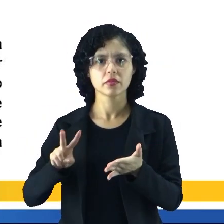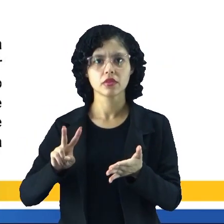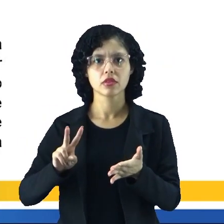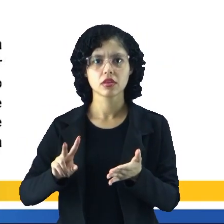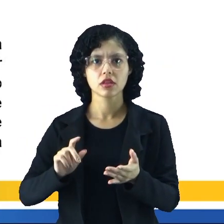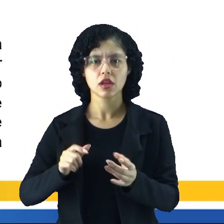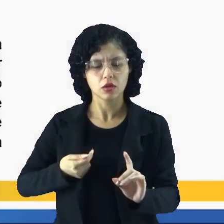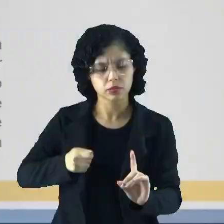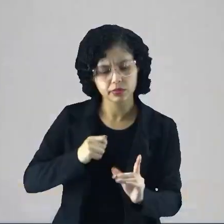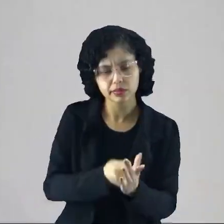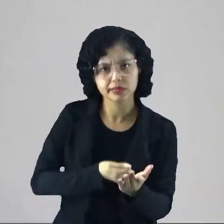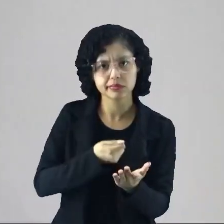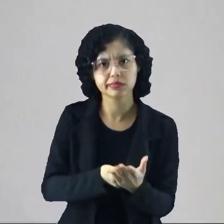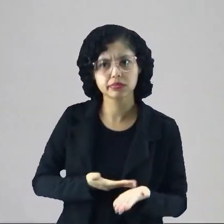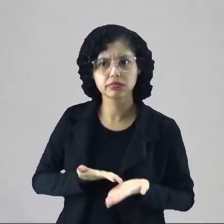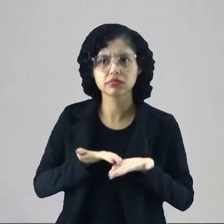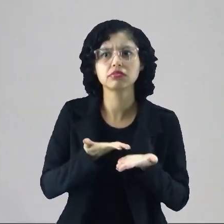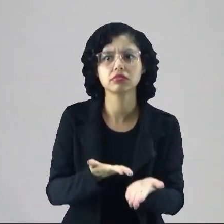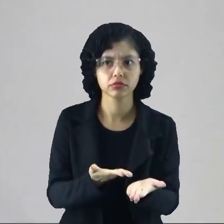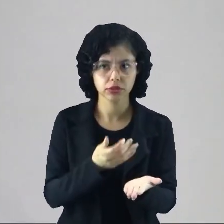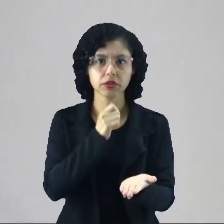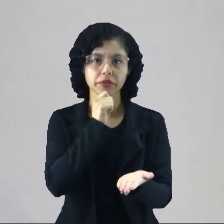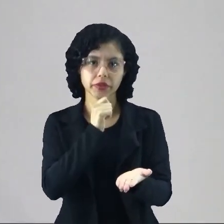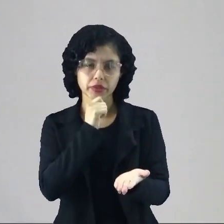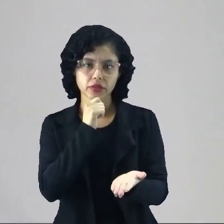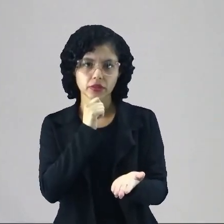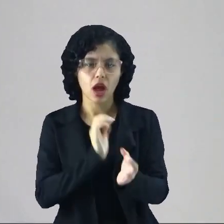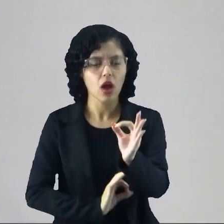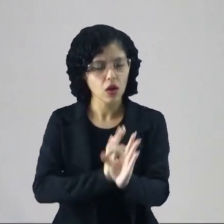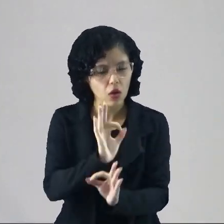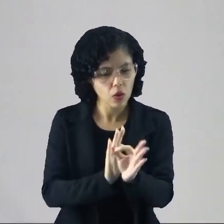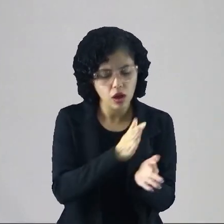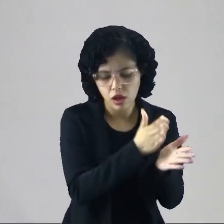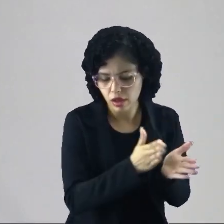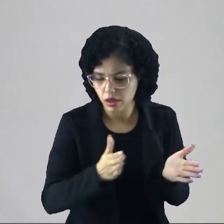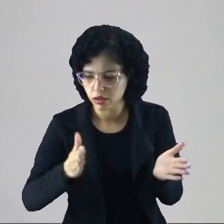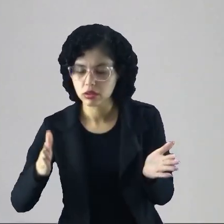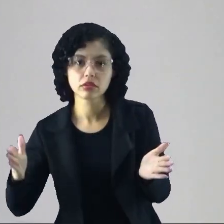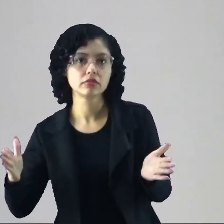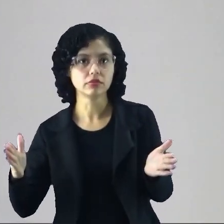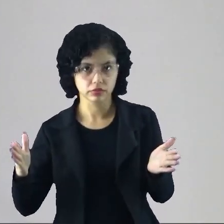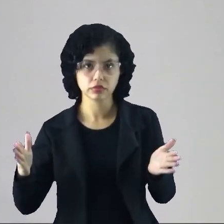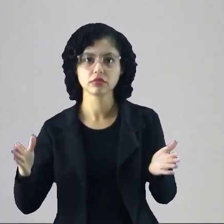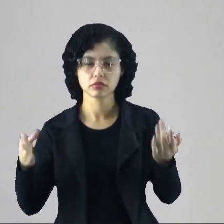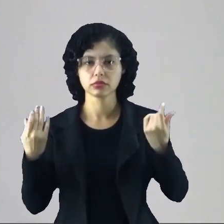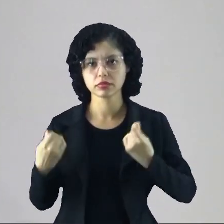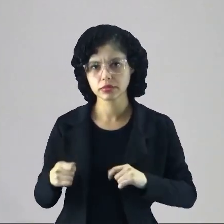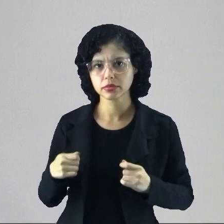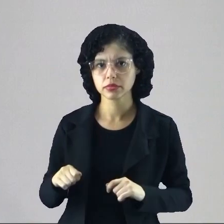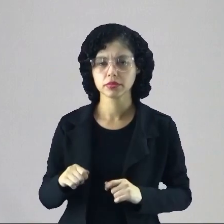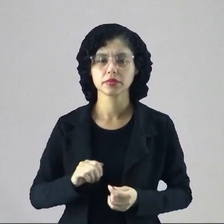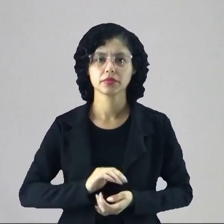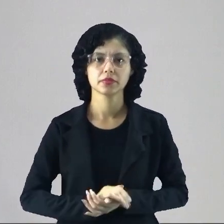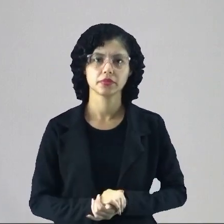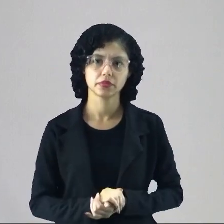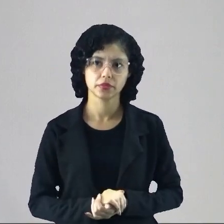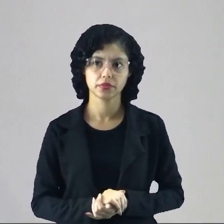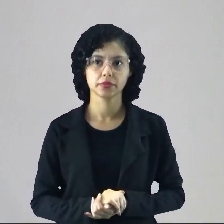persuadido a ser né a ser orientado a tomar ali as devidas